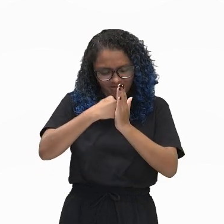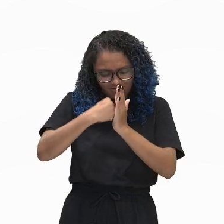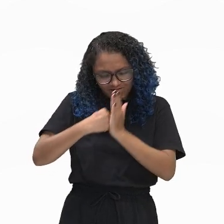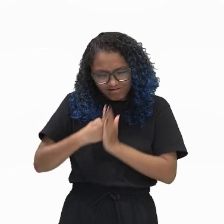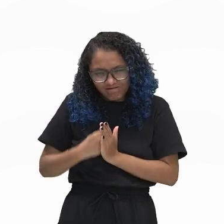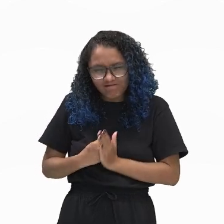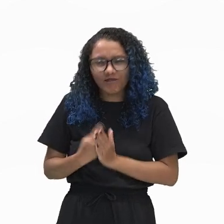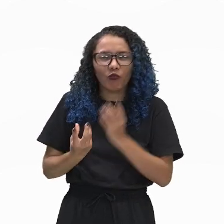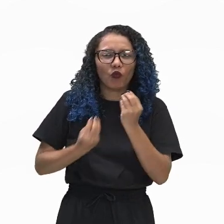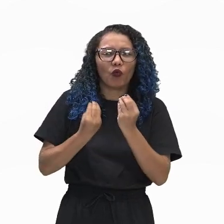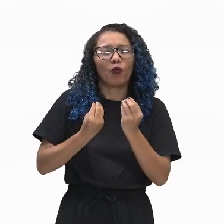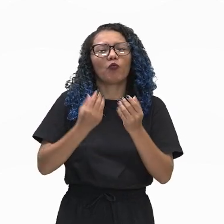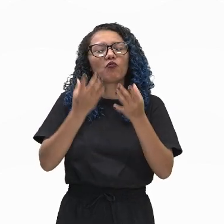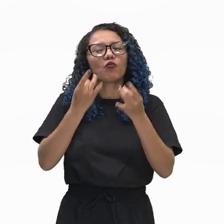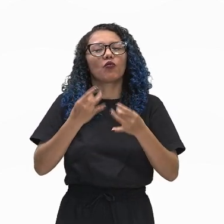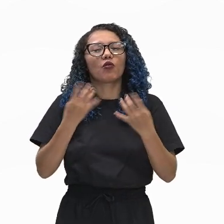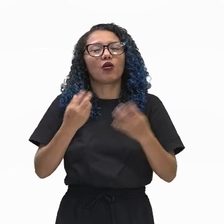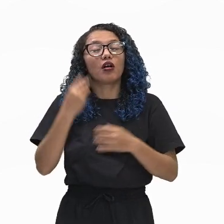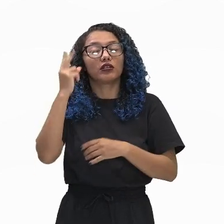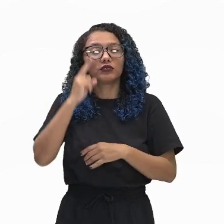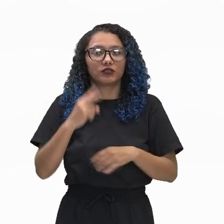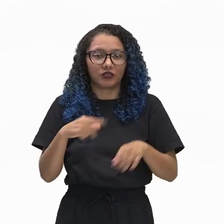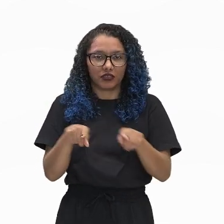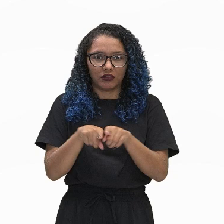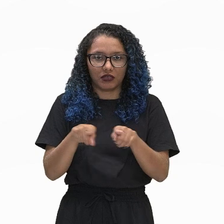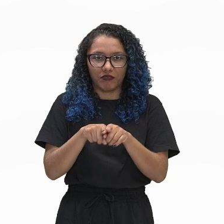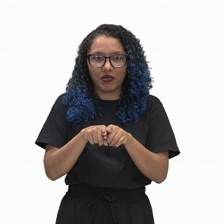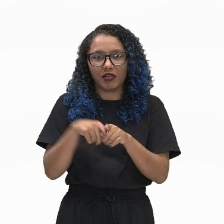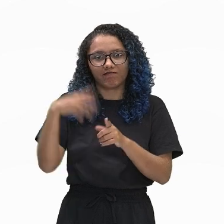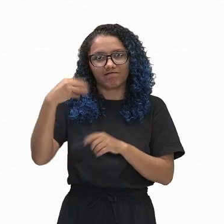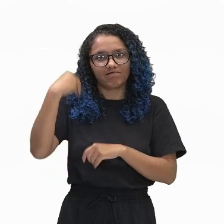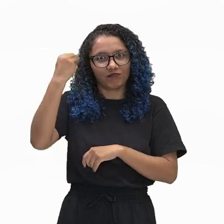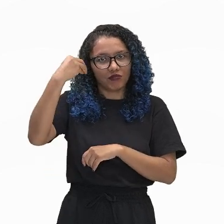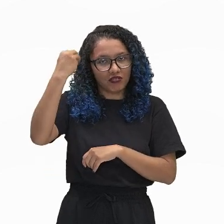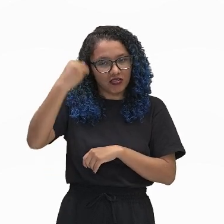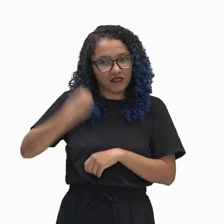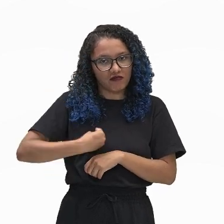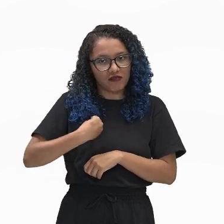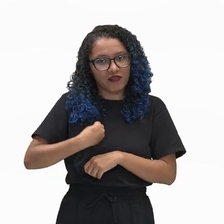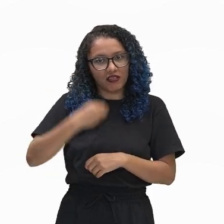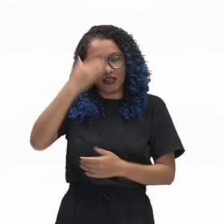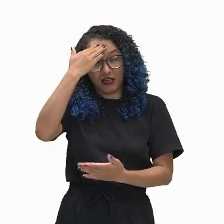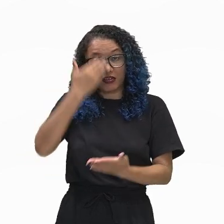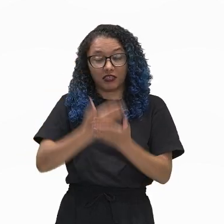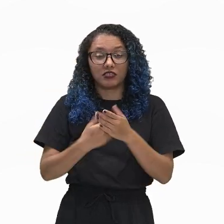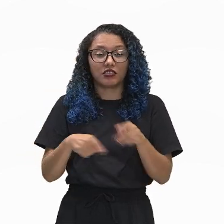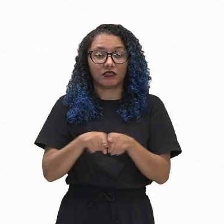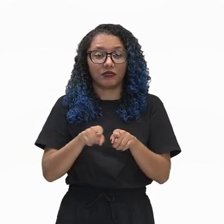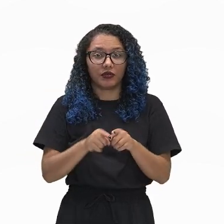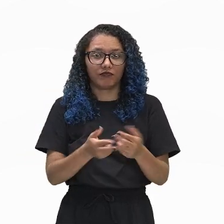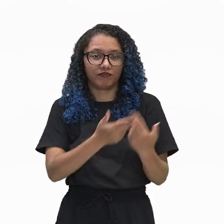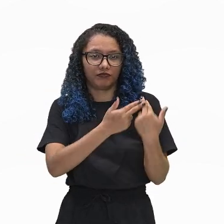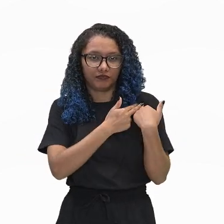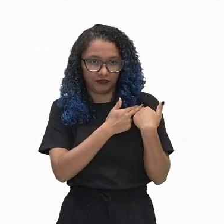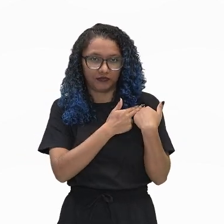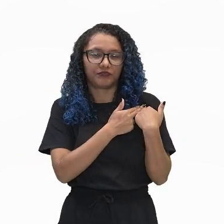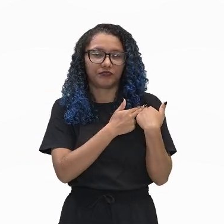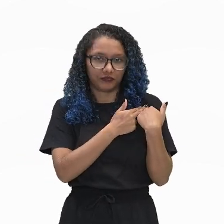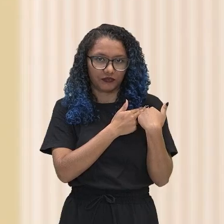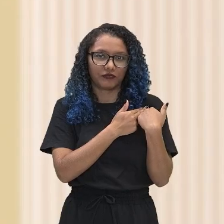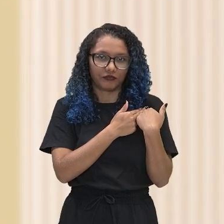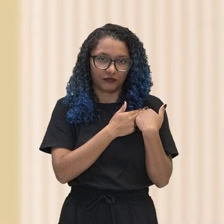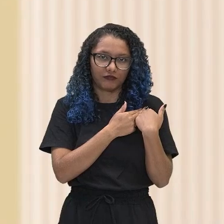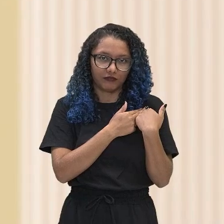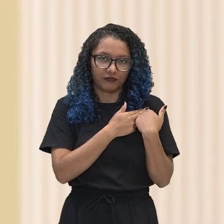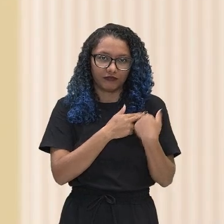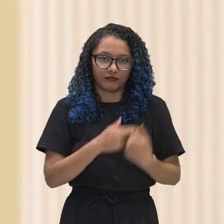detalhamento, história e experiências vividas, crenças e papéis desempenhados. Preparados